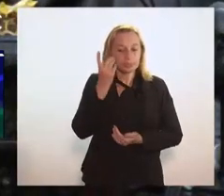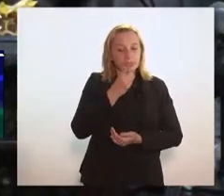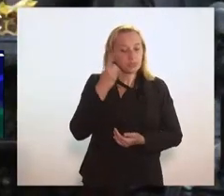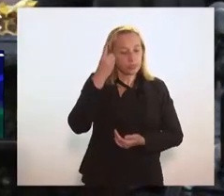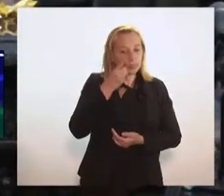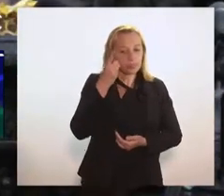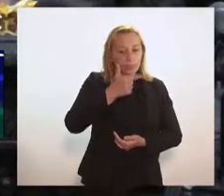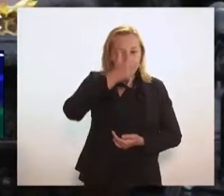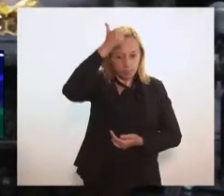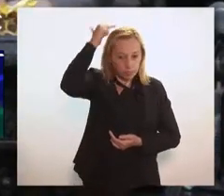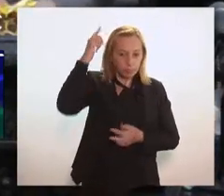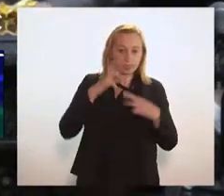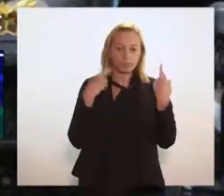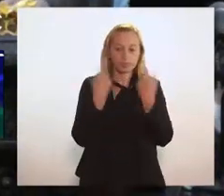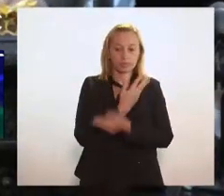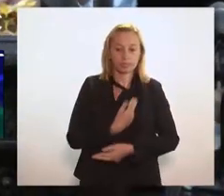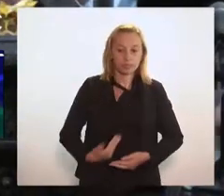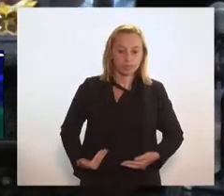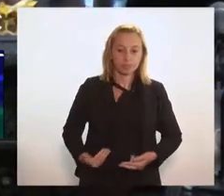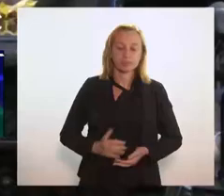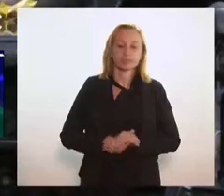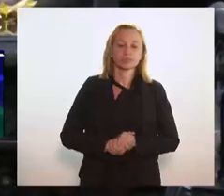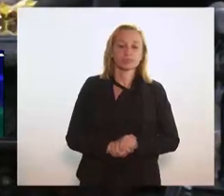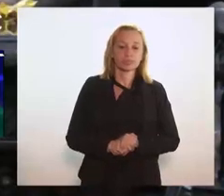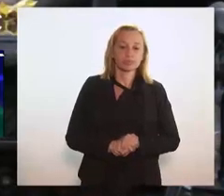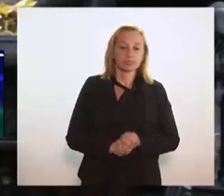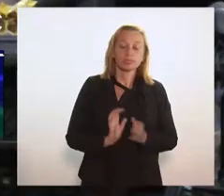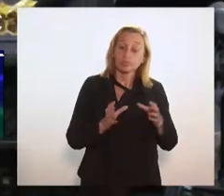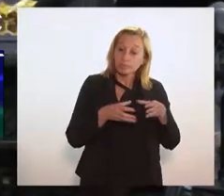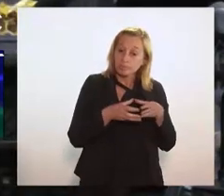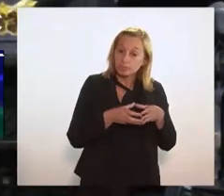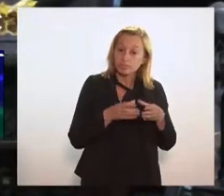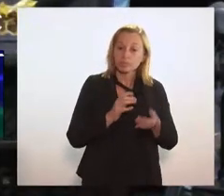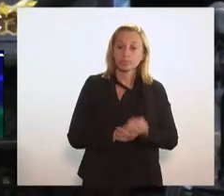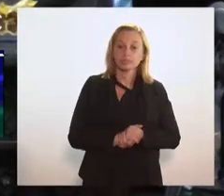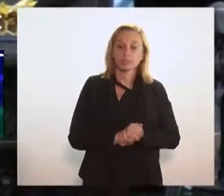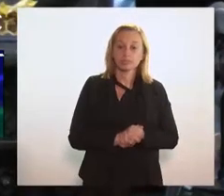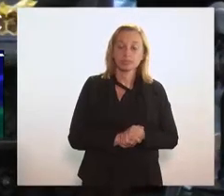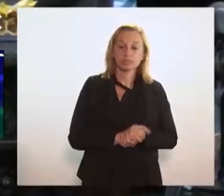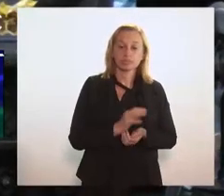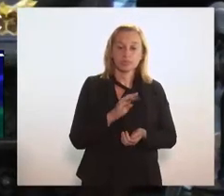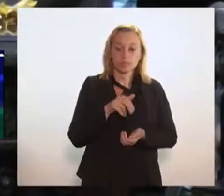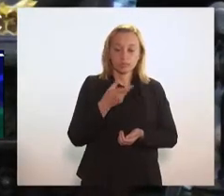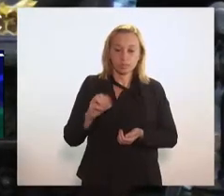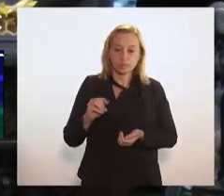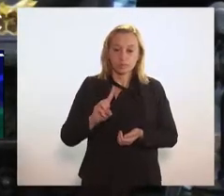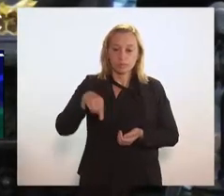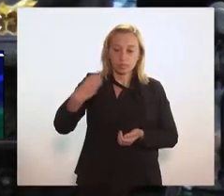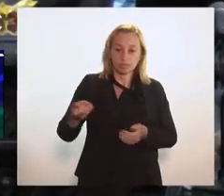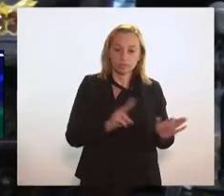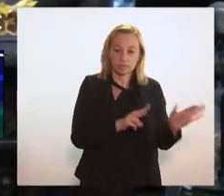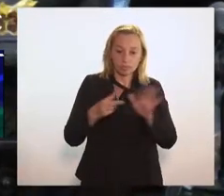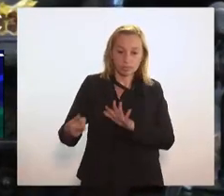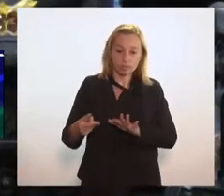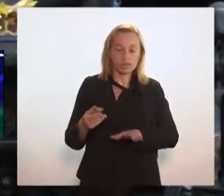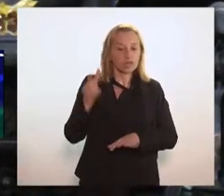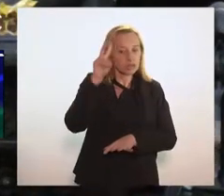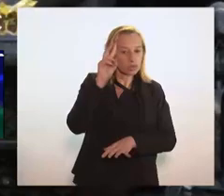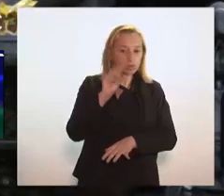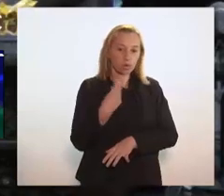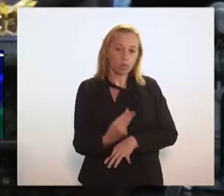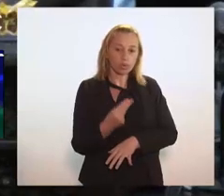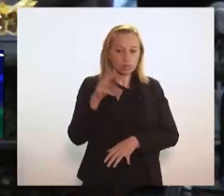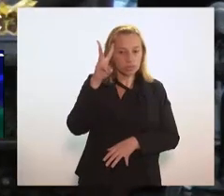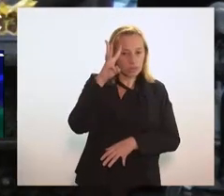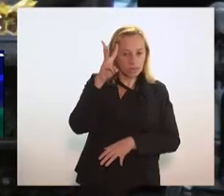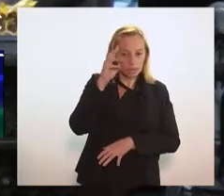que faça uma audiência pela comissão de tributação na próxima semana, segunda ou terça. É possível,